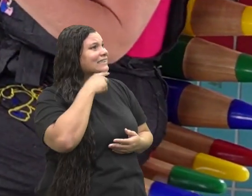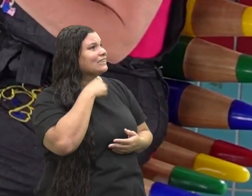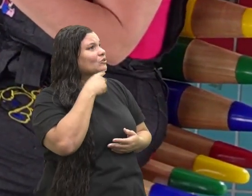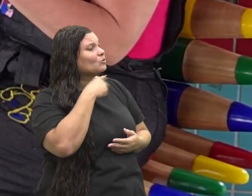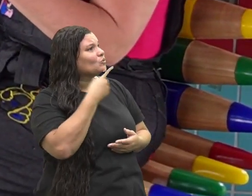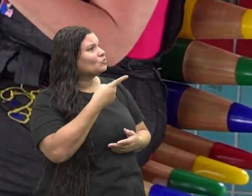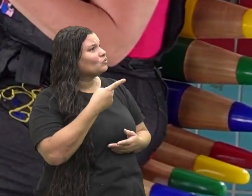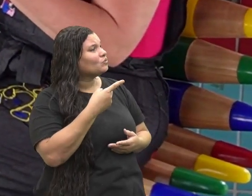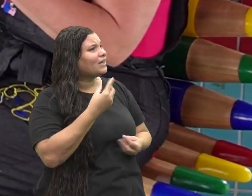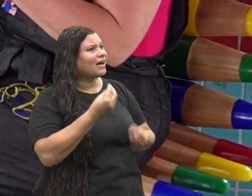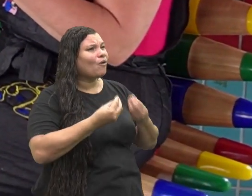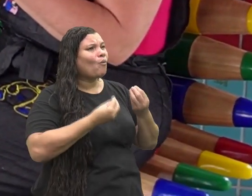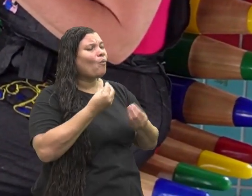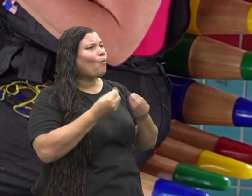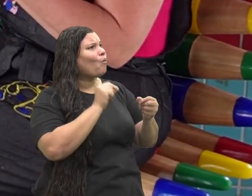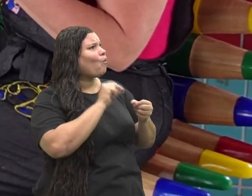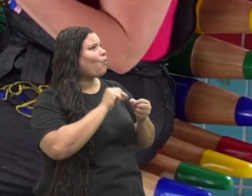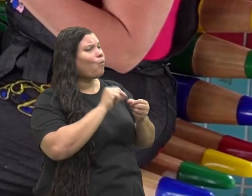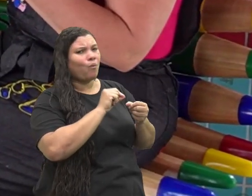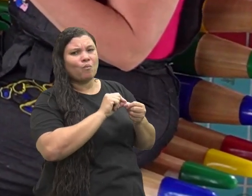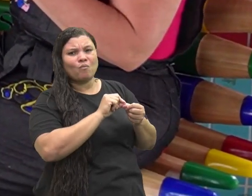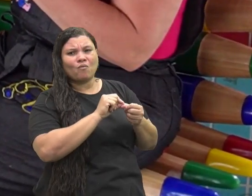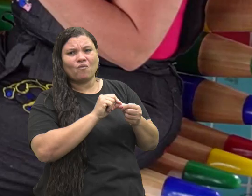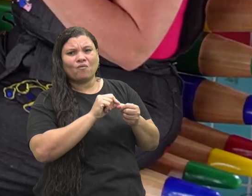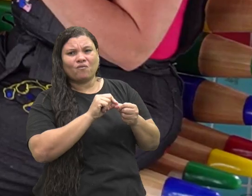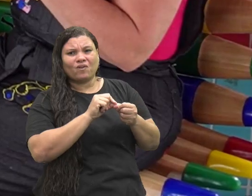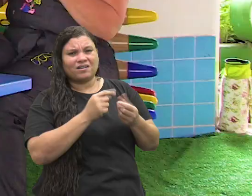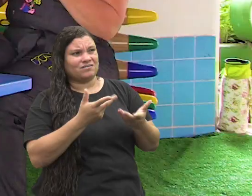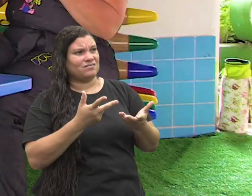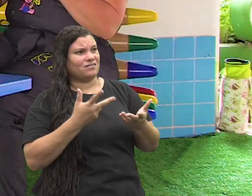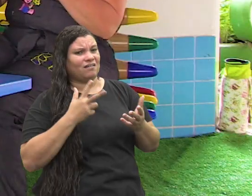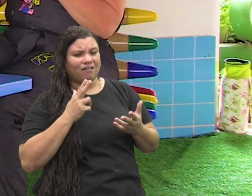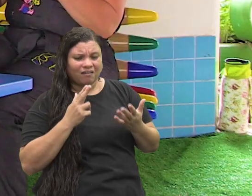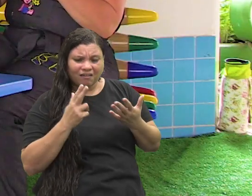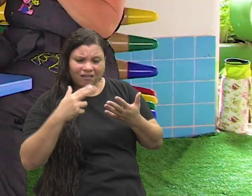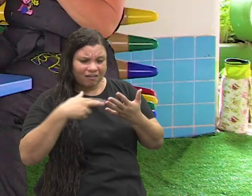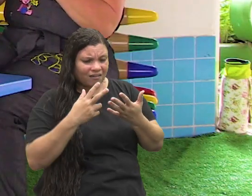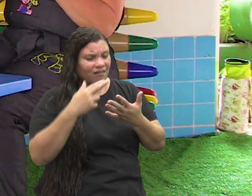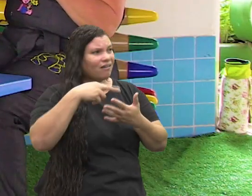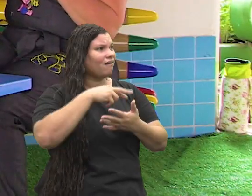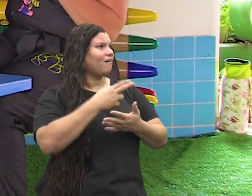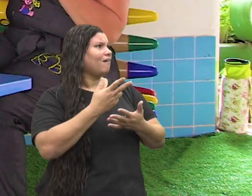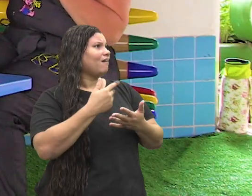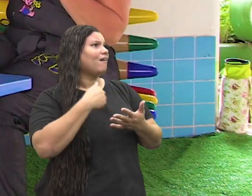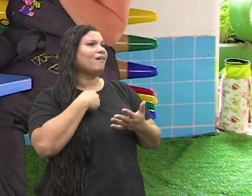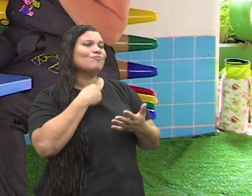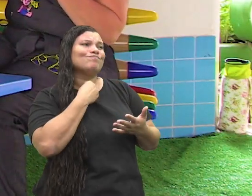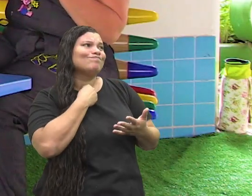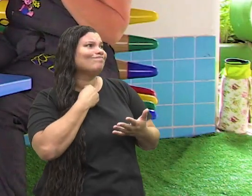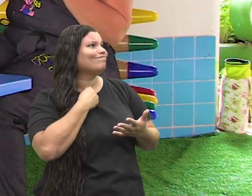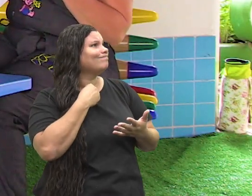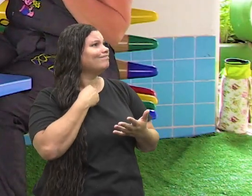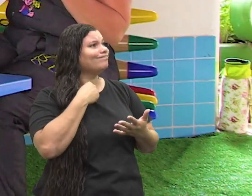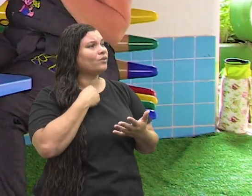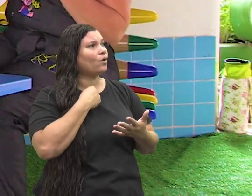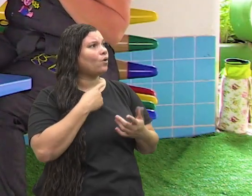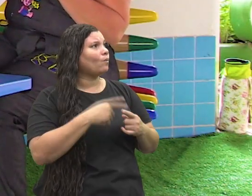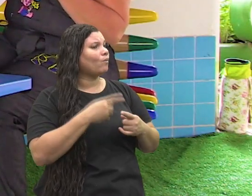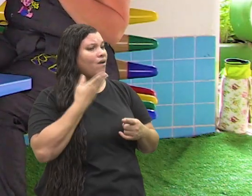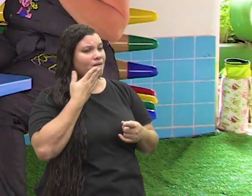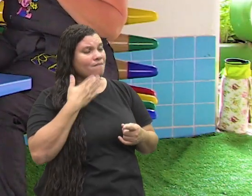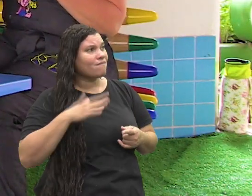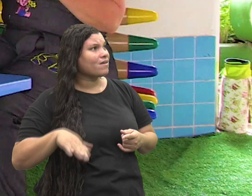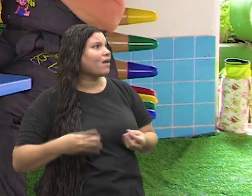fazer esse desenho aqui? Eu não posso mexer com a tesoura. Ah... Então, eu peço ajuda à minha